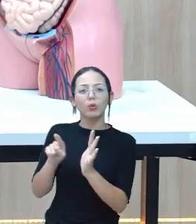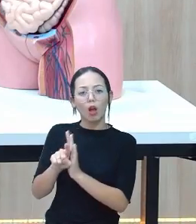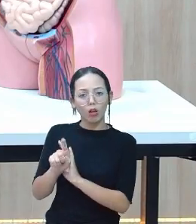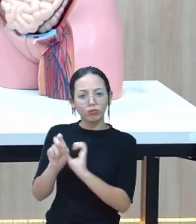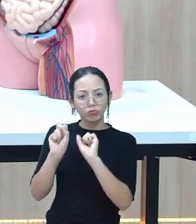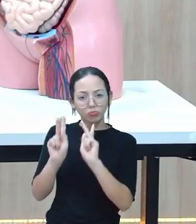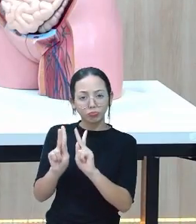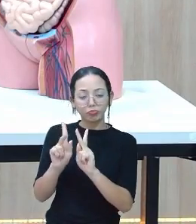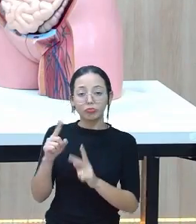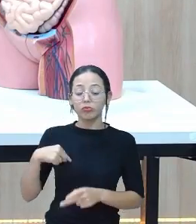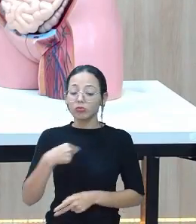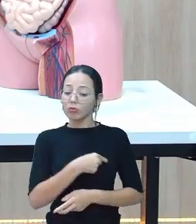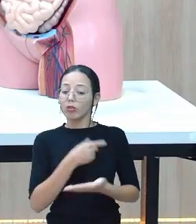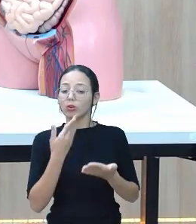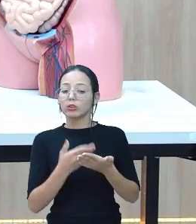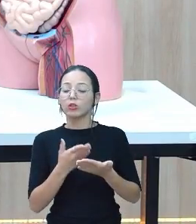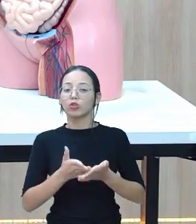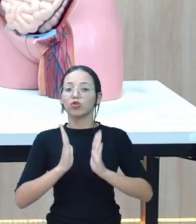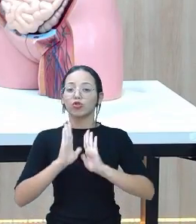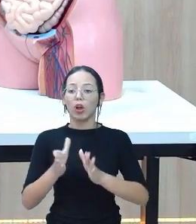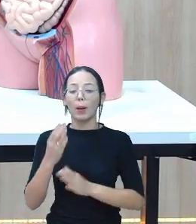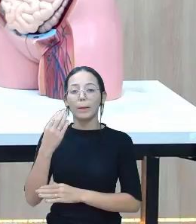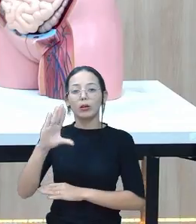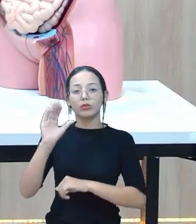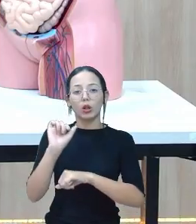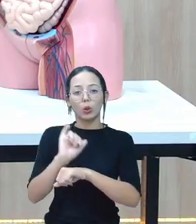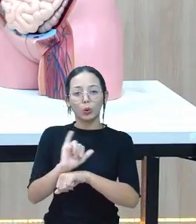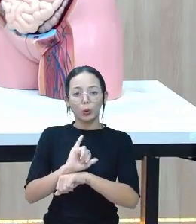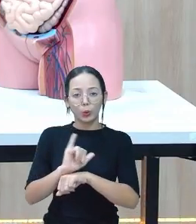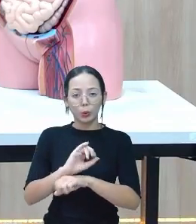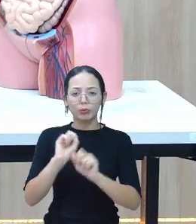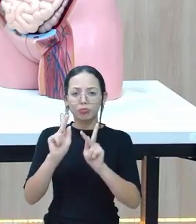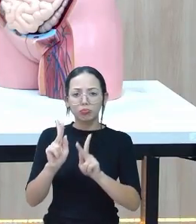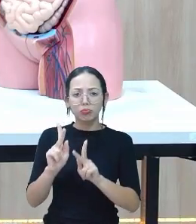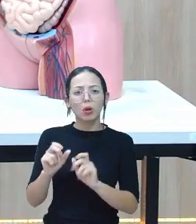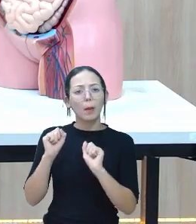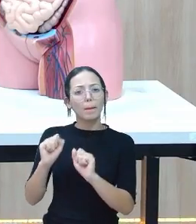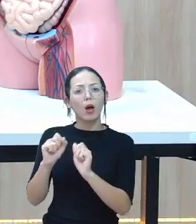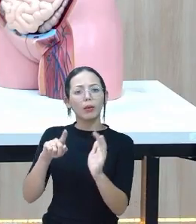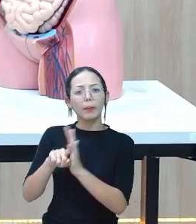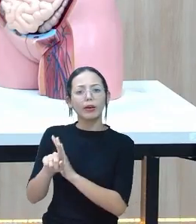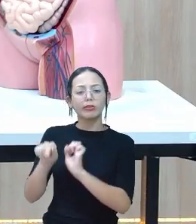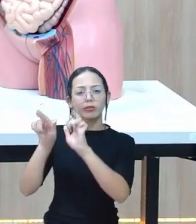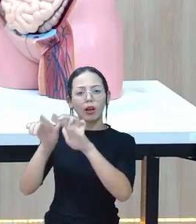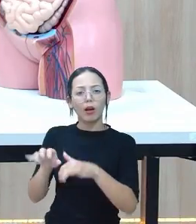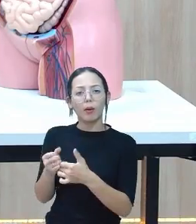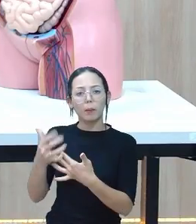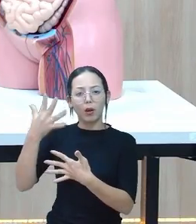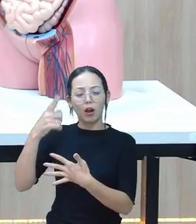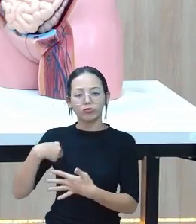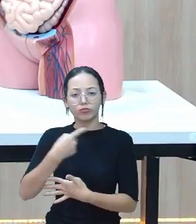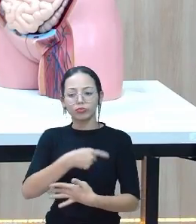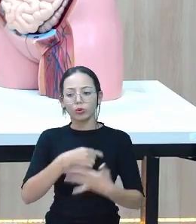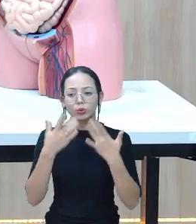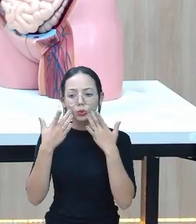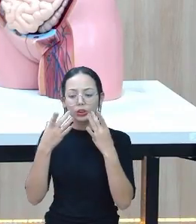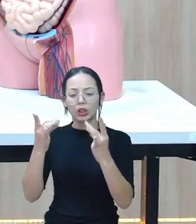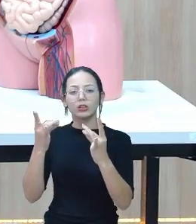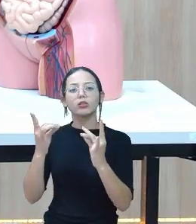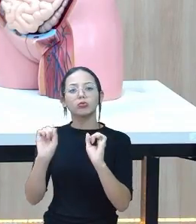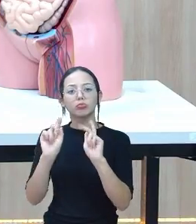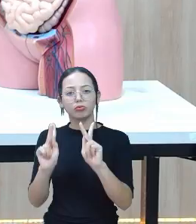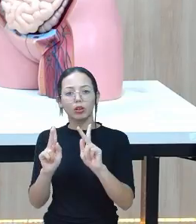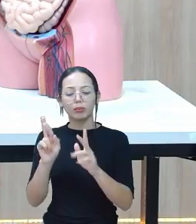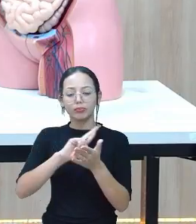ele. Nossas aulas já estão disponíveis no YouTube. Manda lá a tua dúvida no chat, que nós vamos ficar atentos para